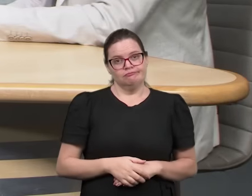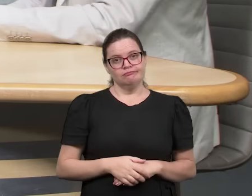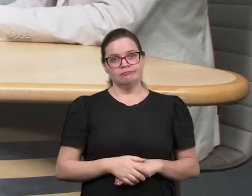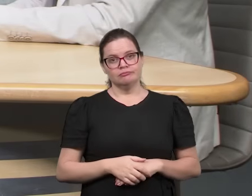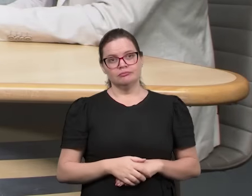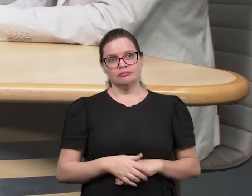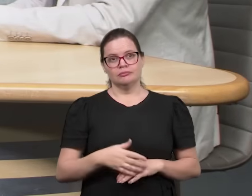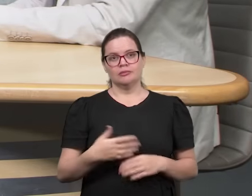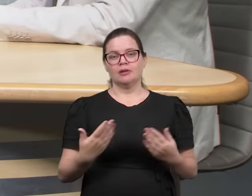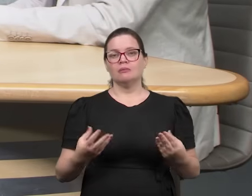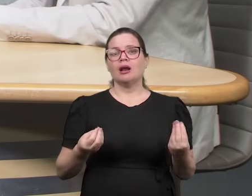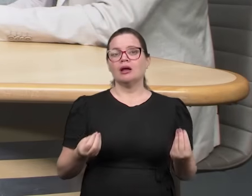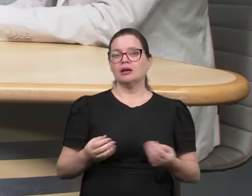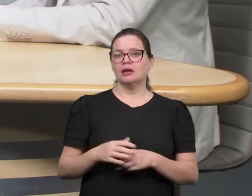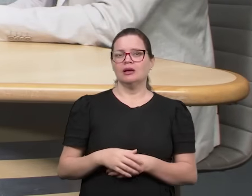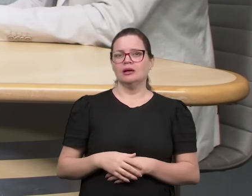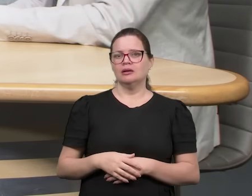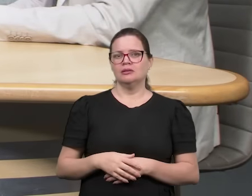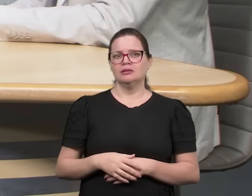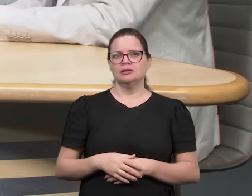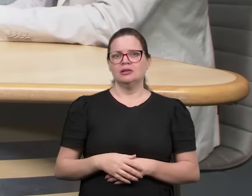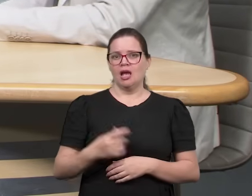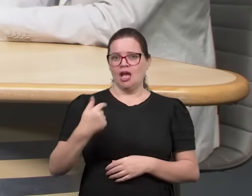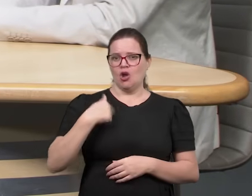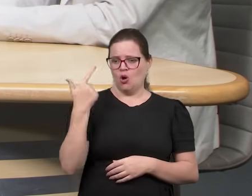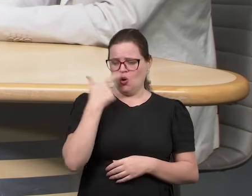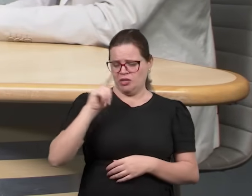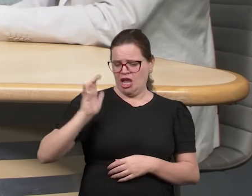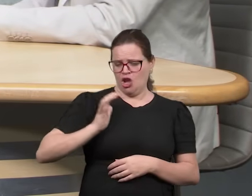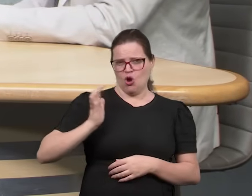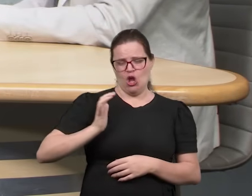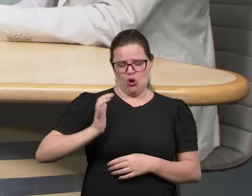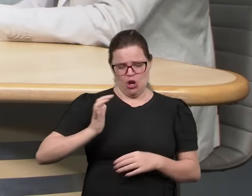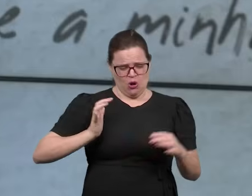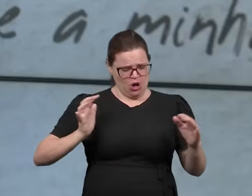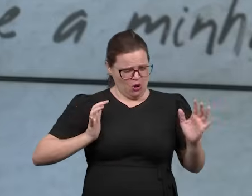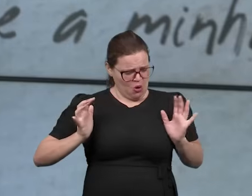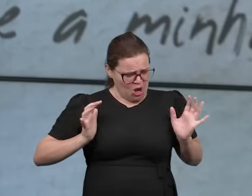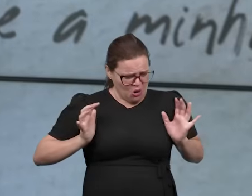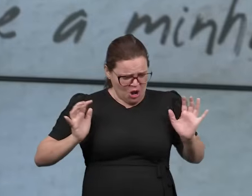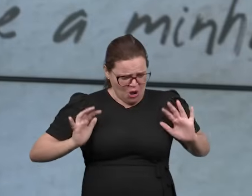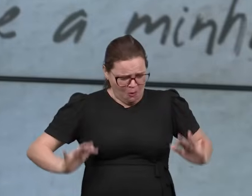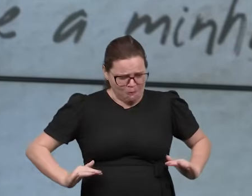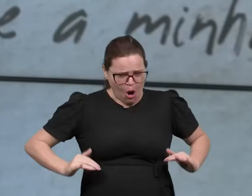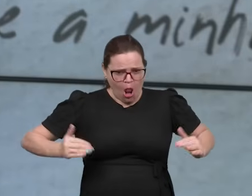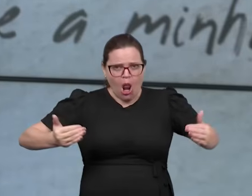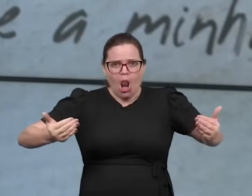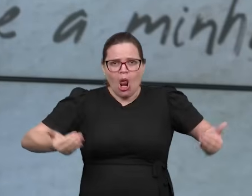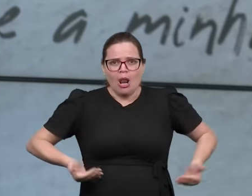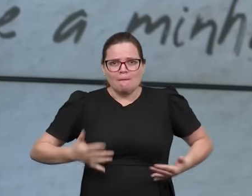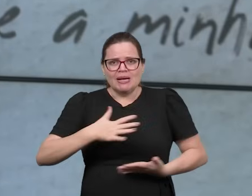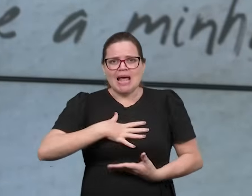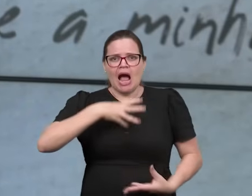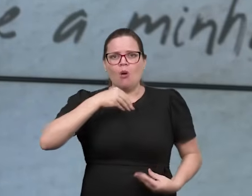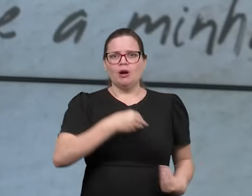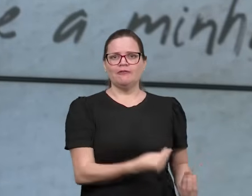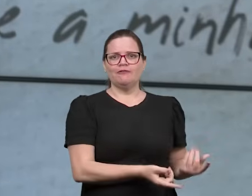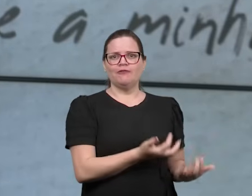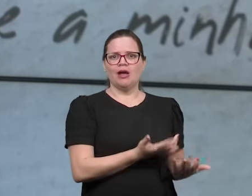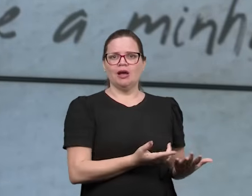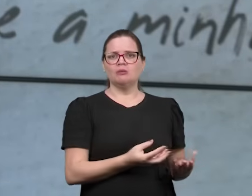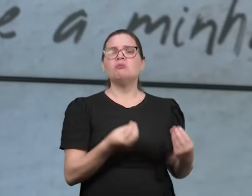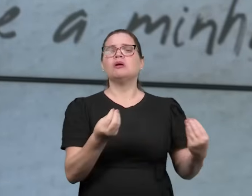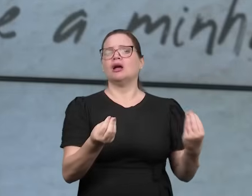o texto bíblico, né? De que adianta o homem ganhar o mundo inteiro e perder a sua alma, né? Não adianta nada